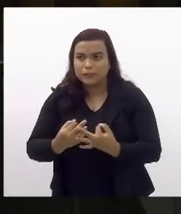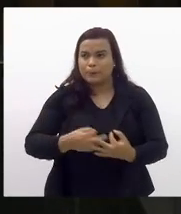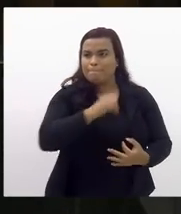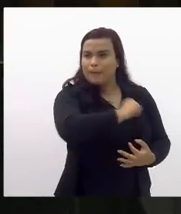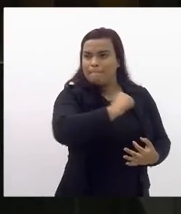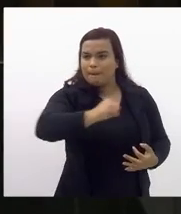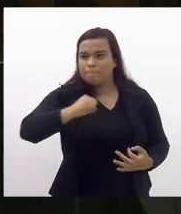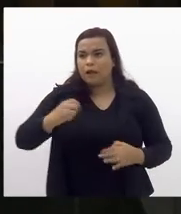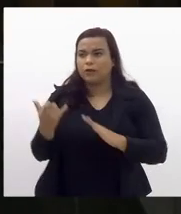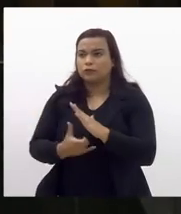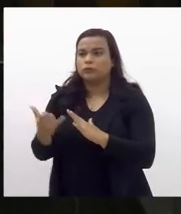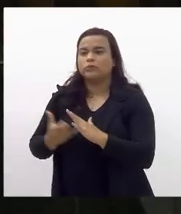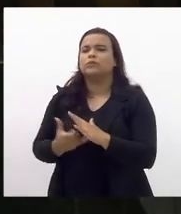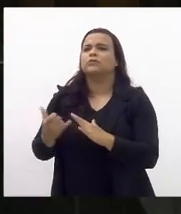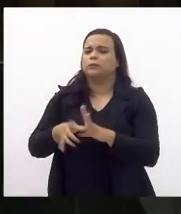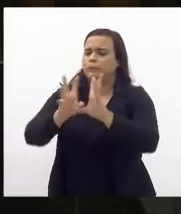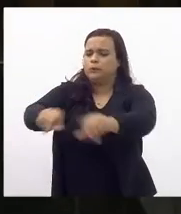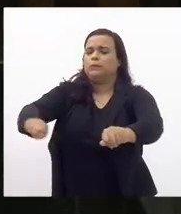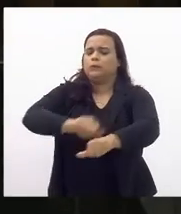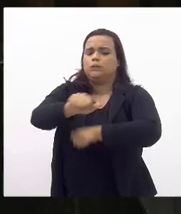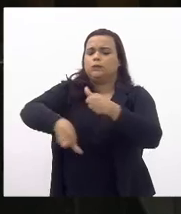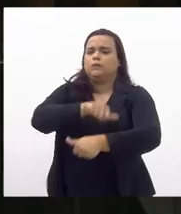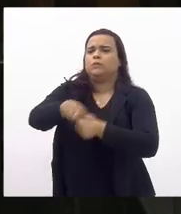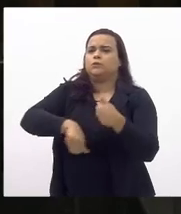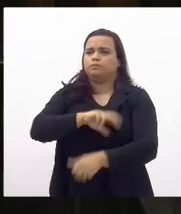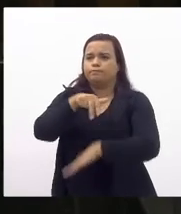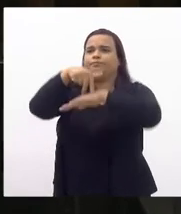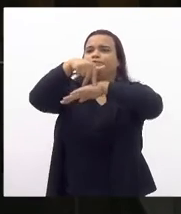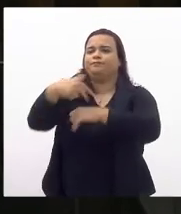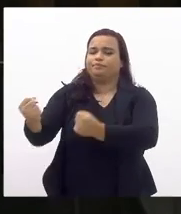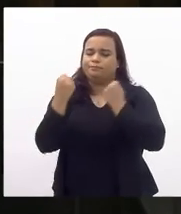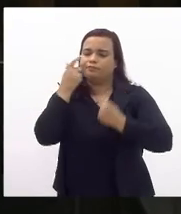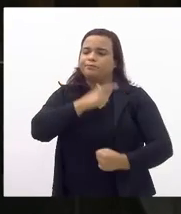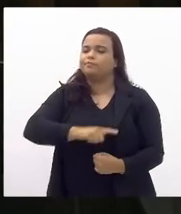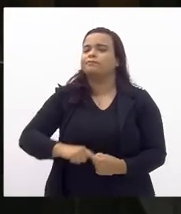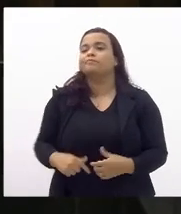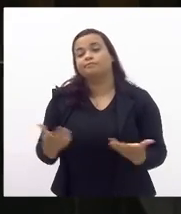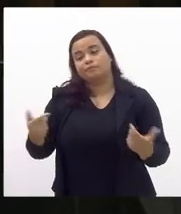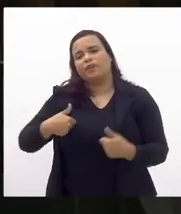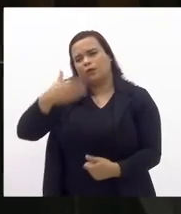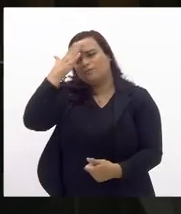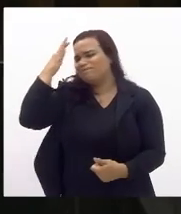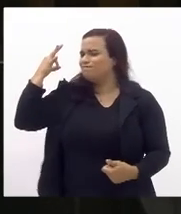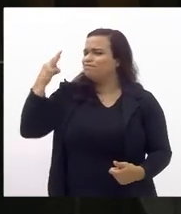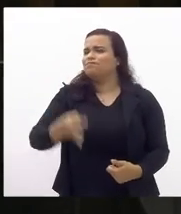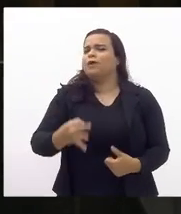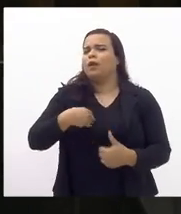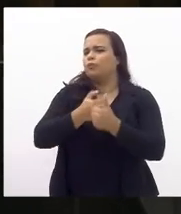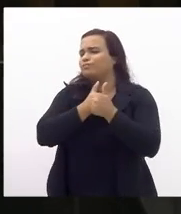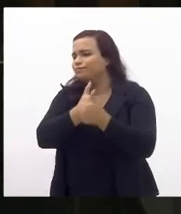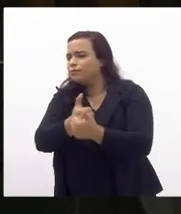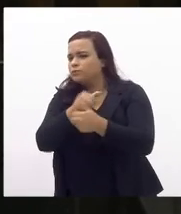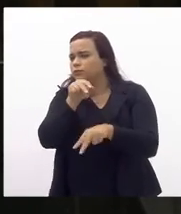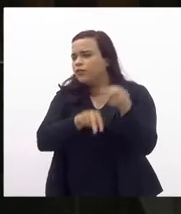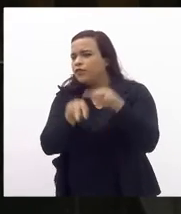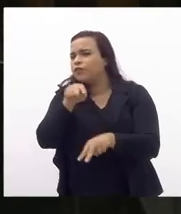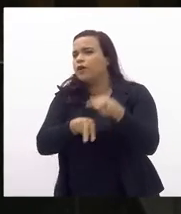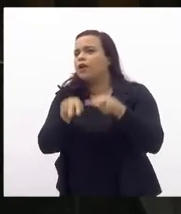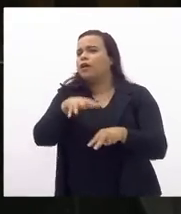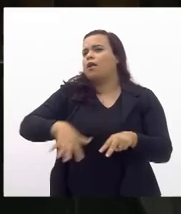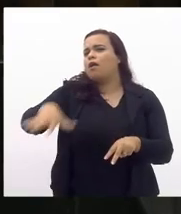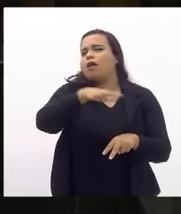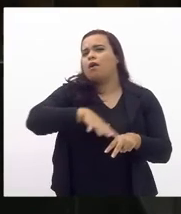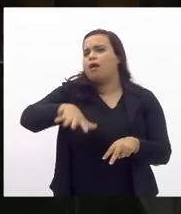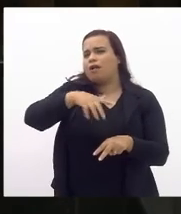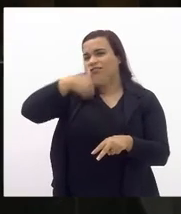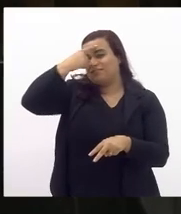as instituições e cheguem ao poder. Então, eu tenho convicção, eu que acompanhei de perto o ambiente